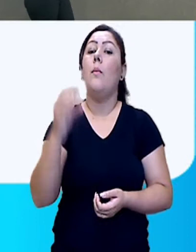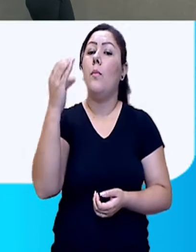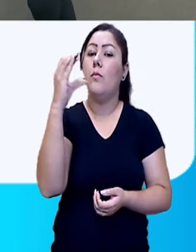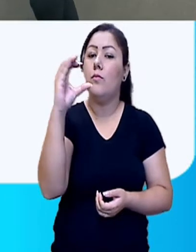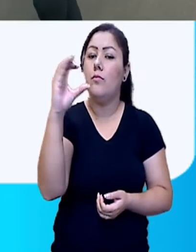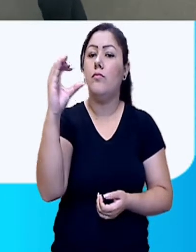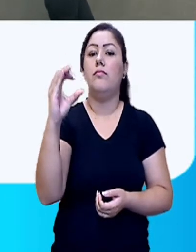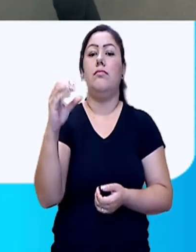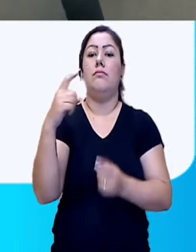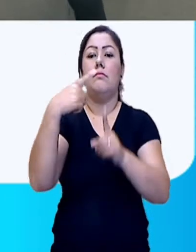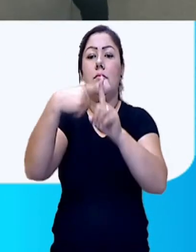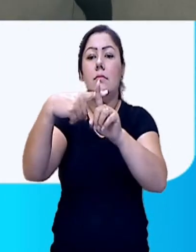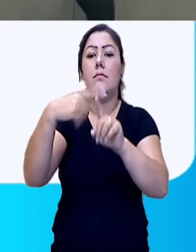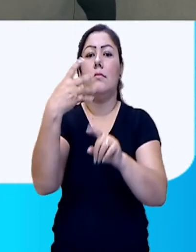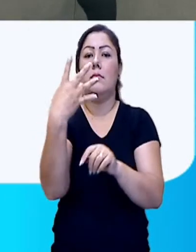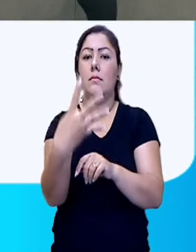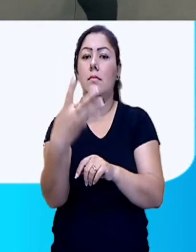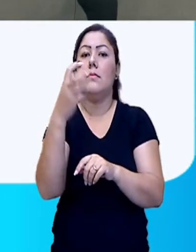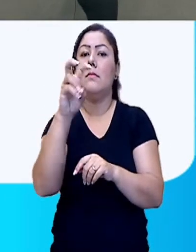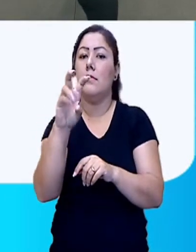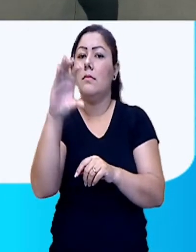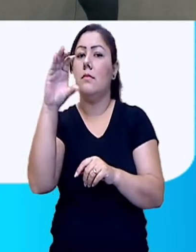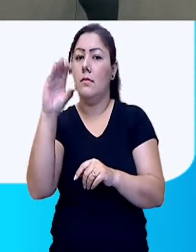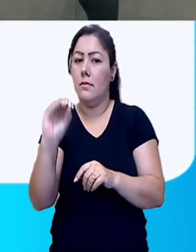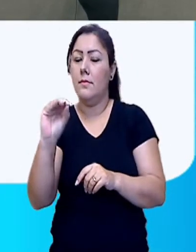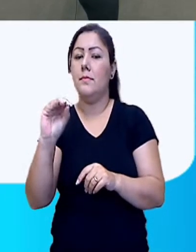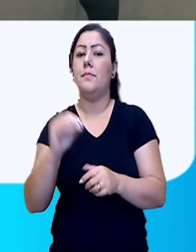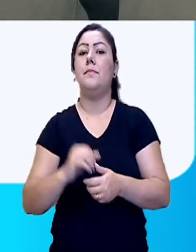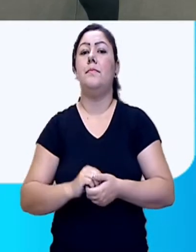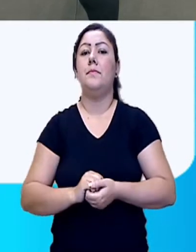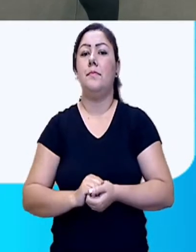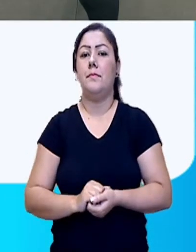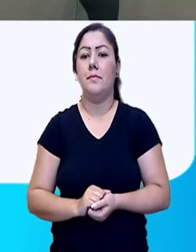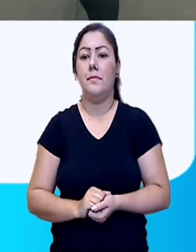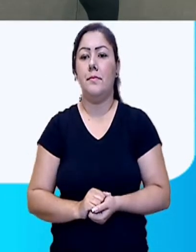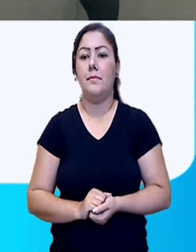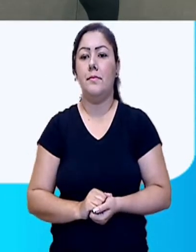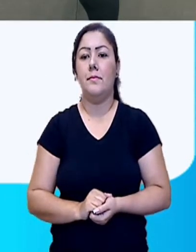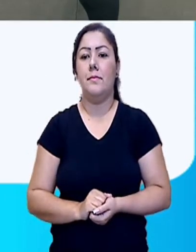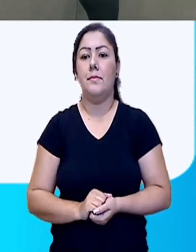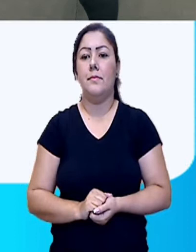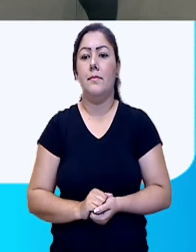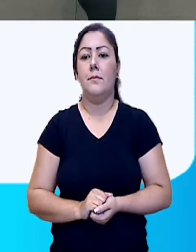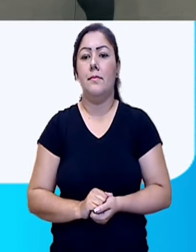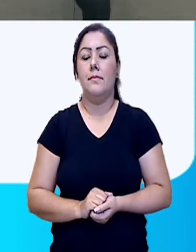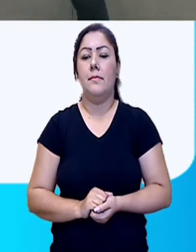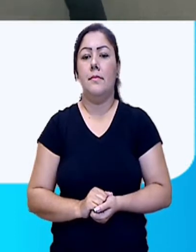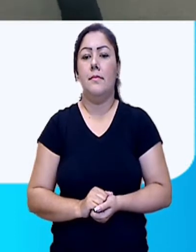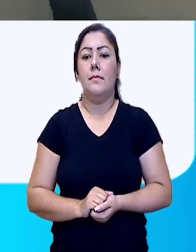de 450, mais 450.